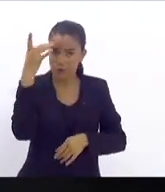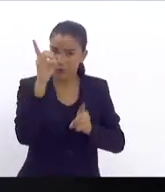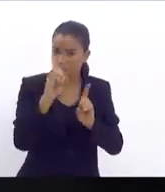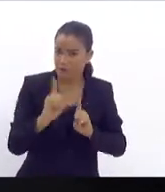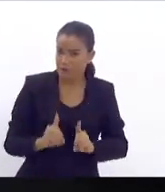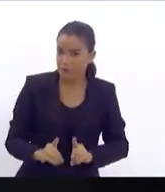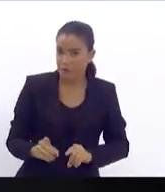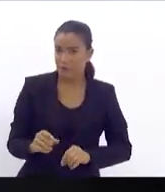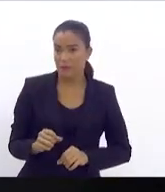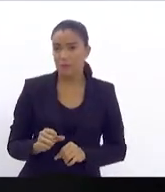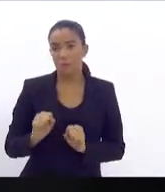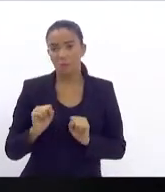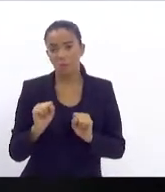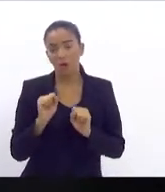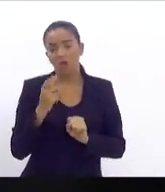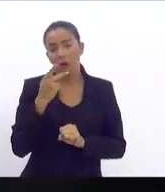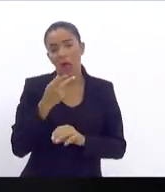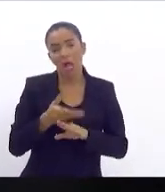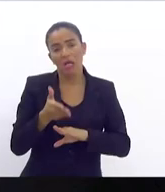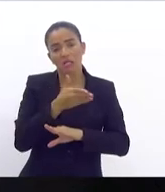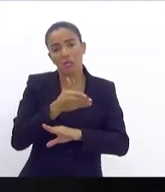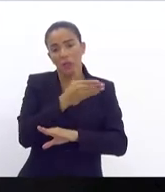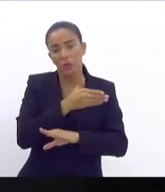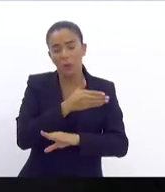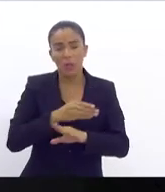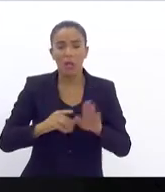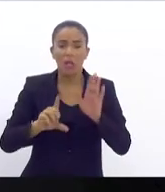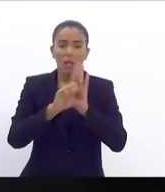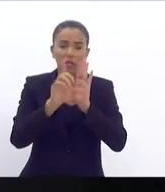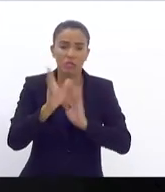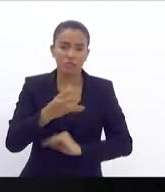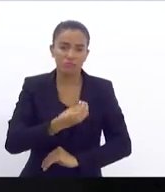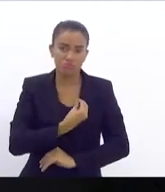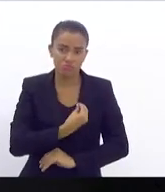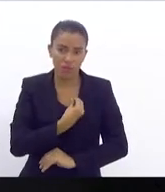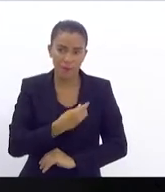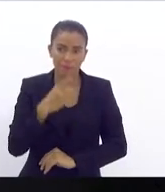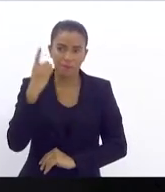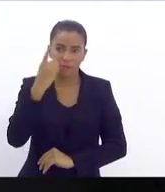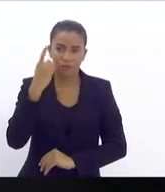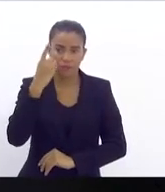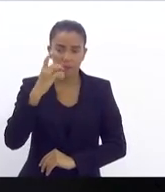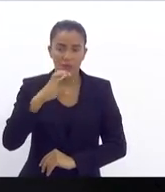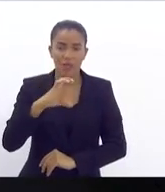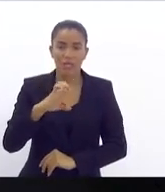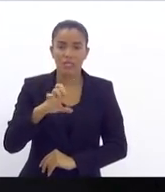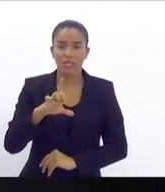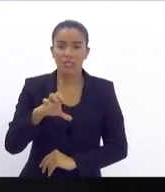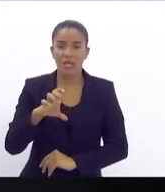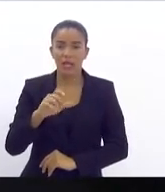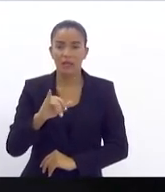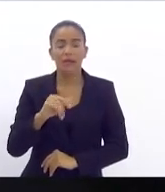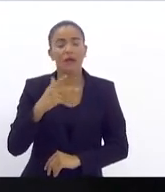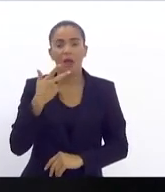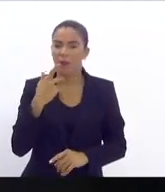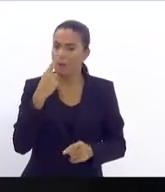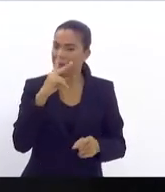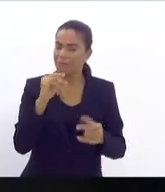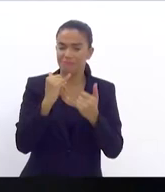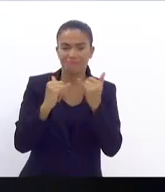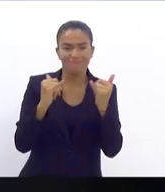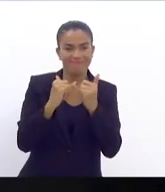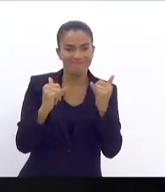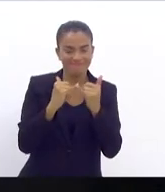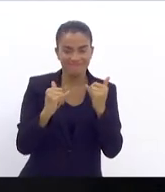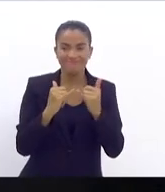caso, talvez, de fazer uma menção às leis já existentes, ou algo do tipo. Mas o que traz a deputada Célia é objetivamente uma lei muito parecida. Né? Então,